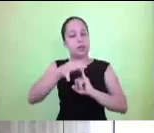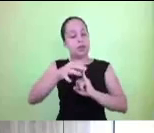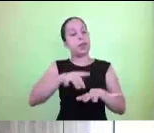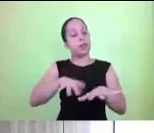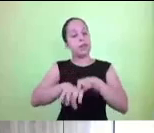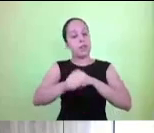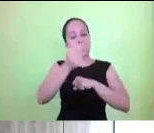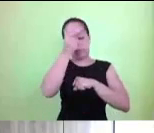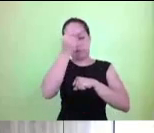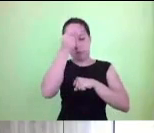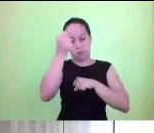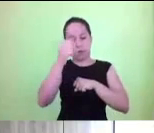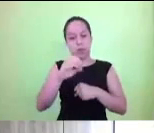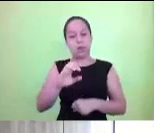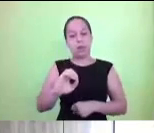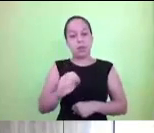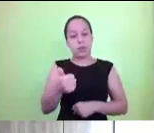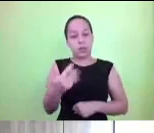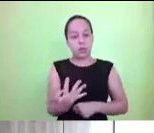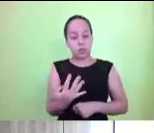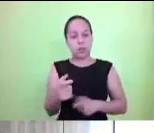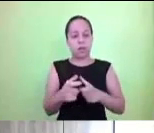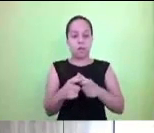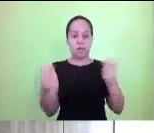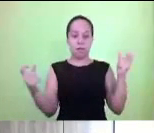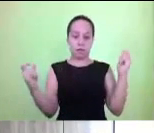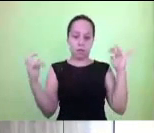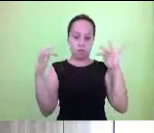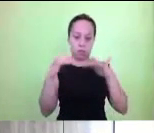Código 014, ampla concorrência.